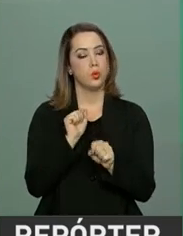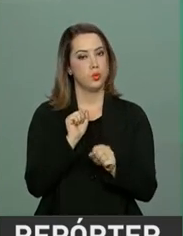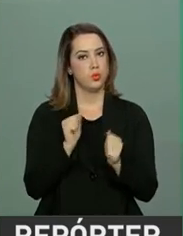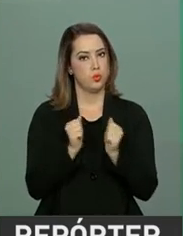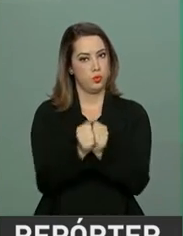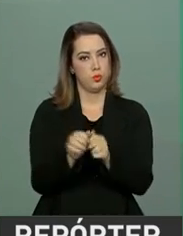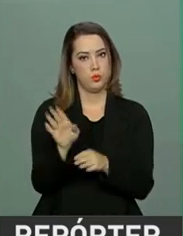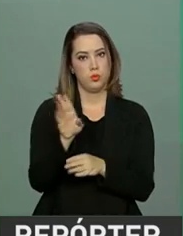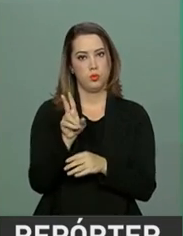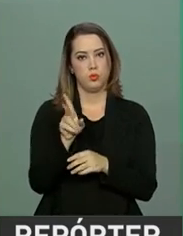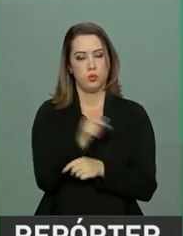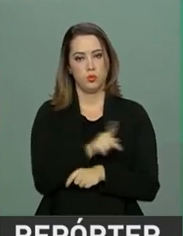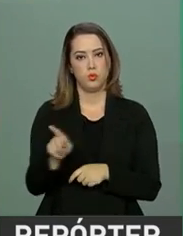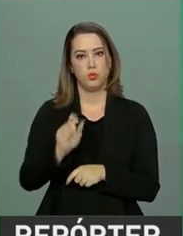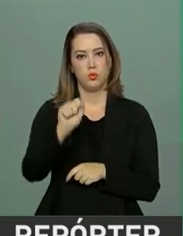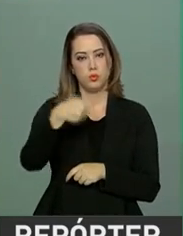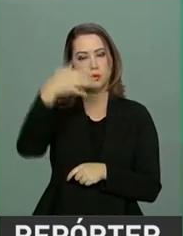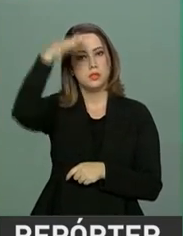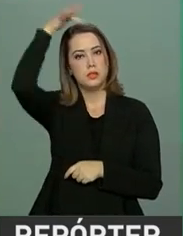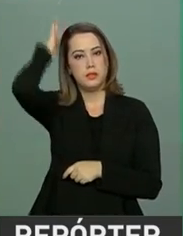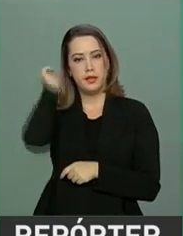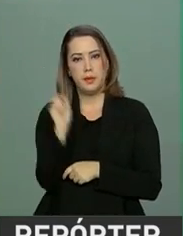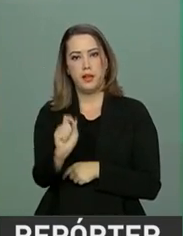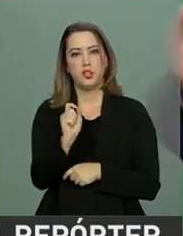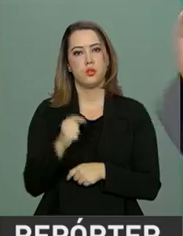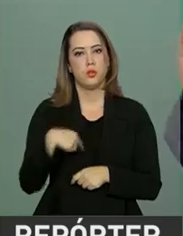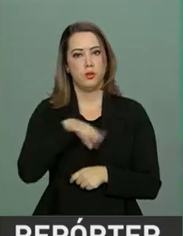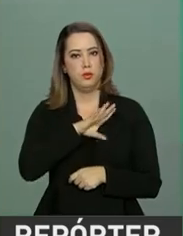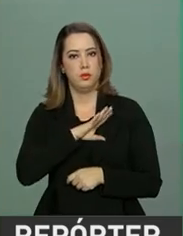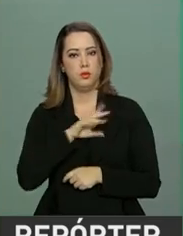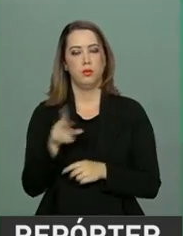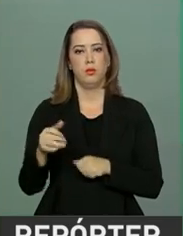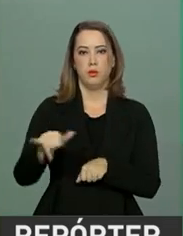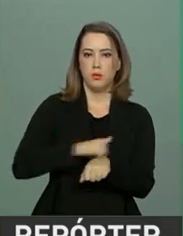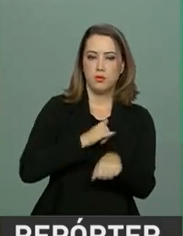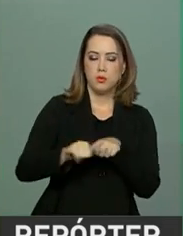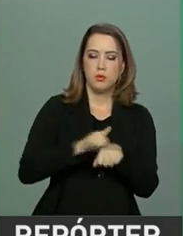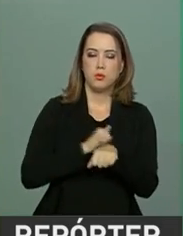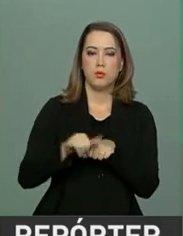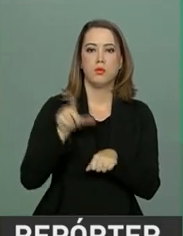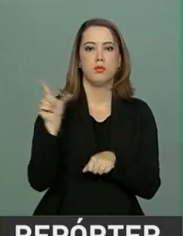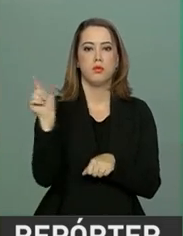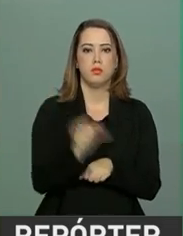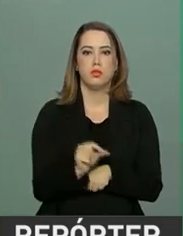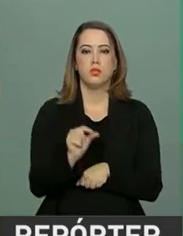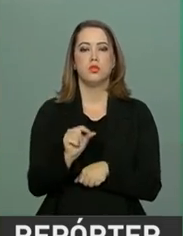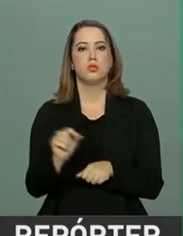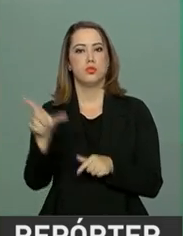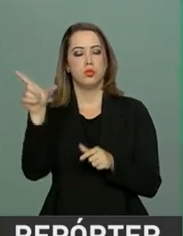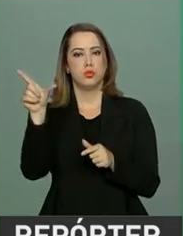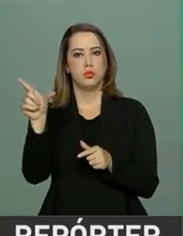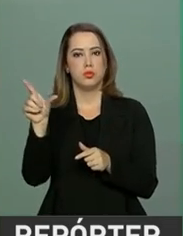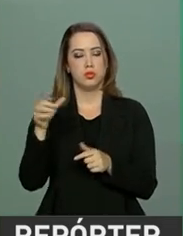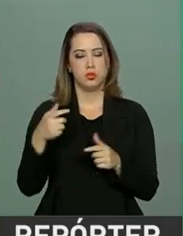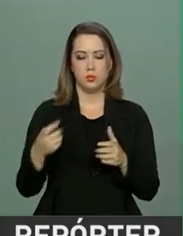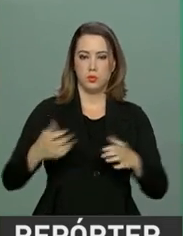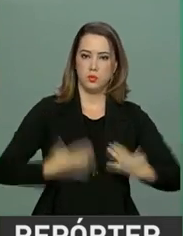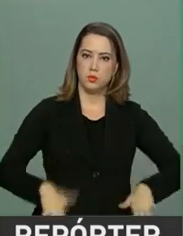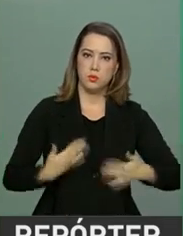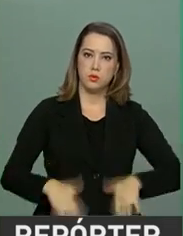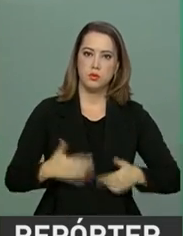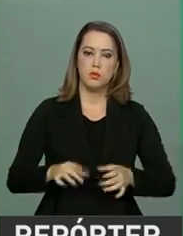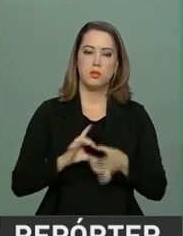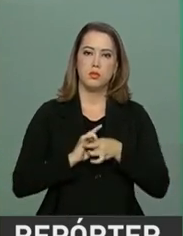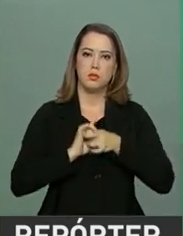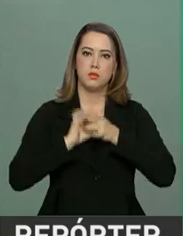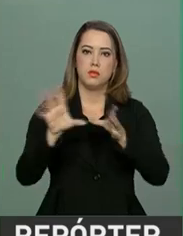Temer montou essa estratégia de contermos as despesas liberarmos as receitas do estado para